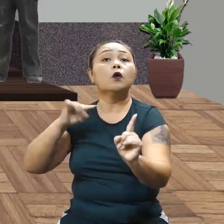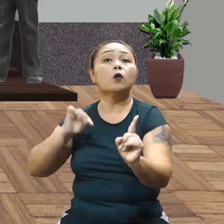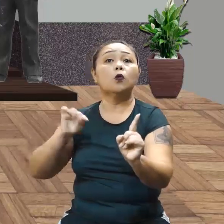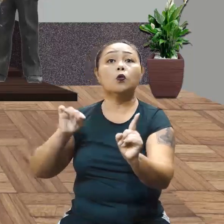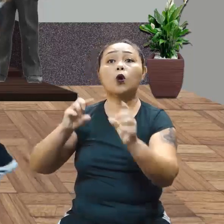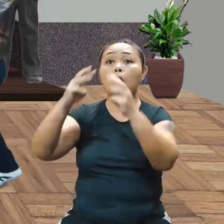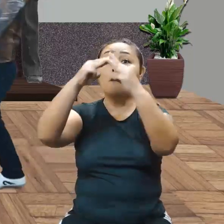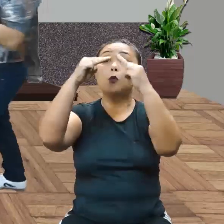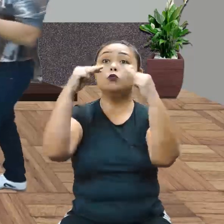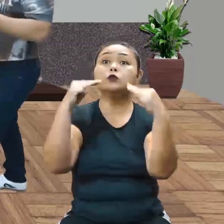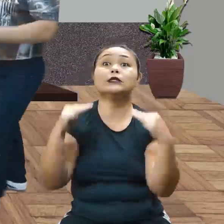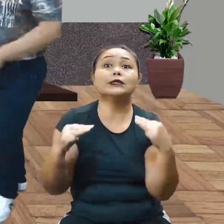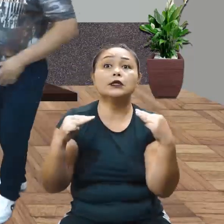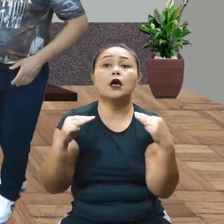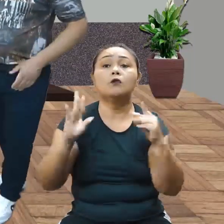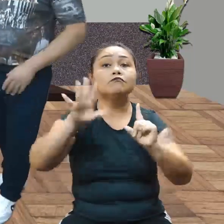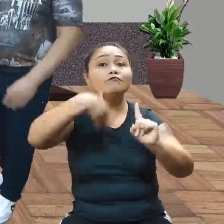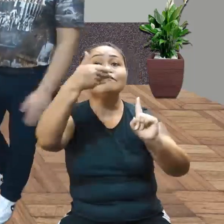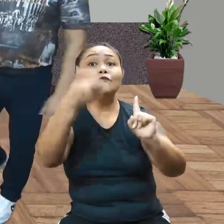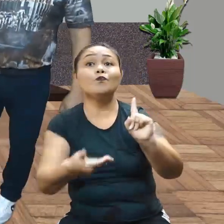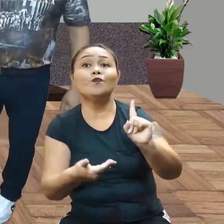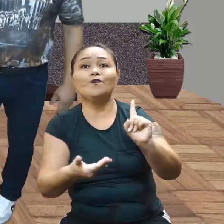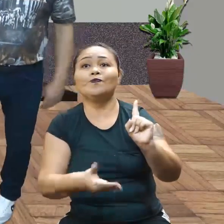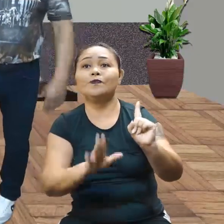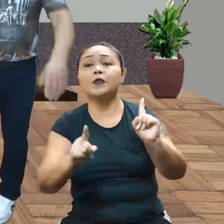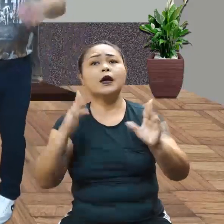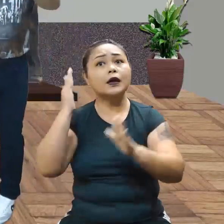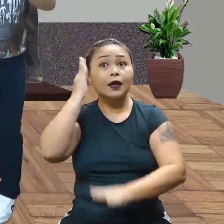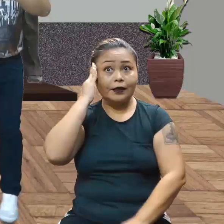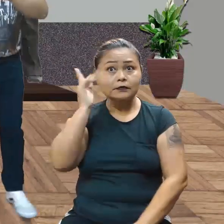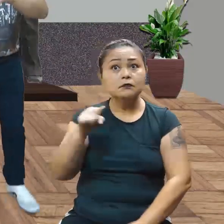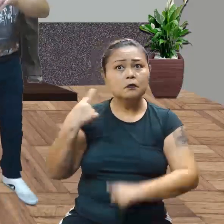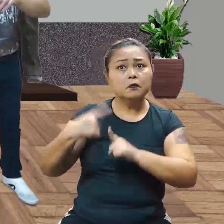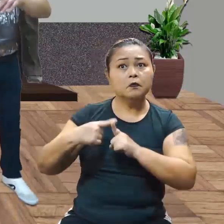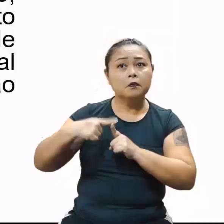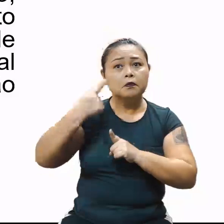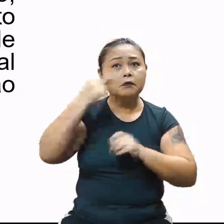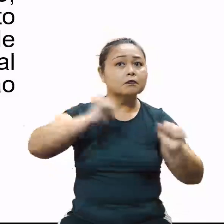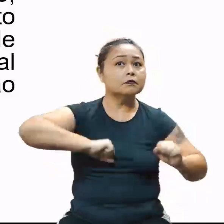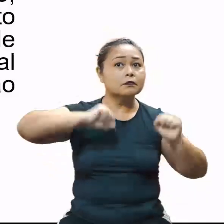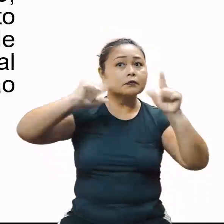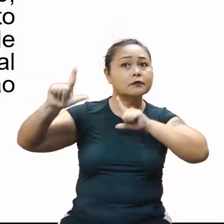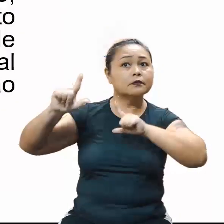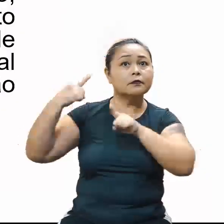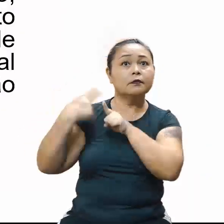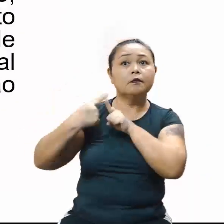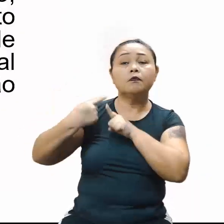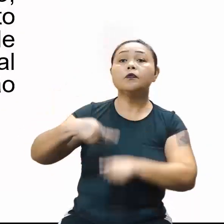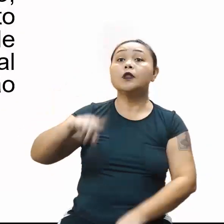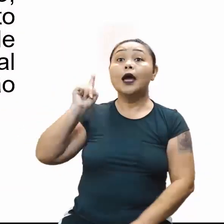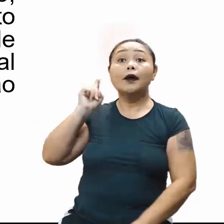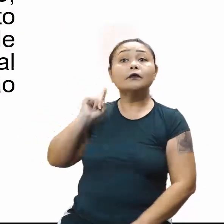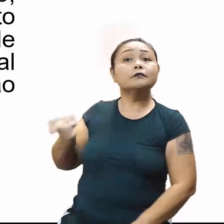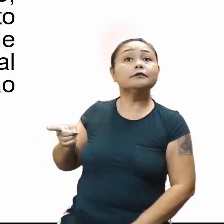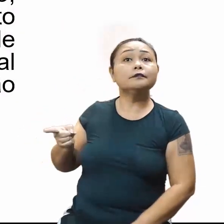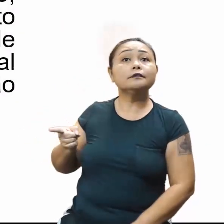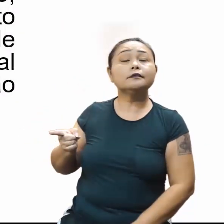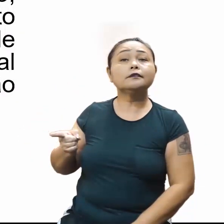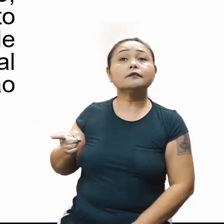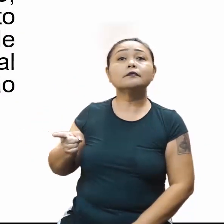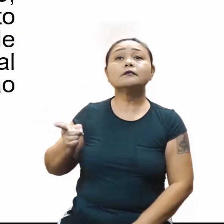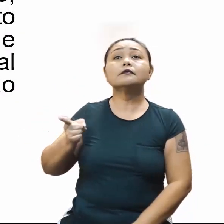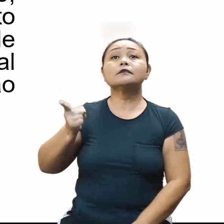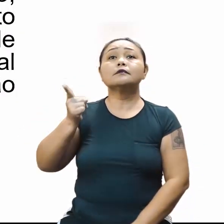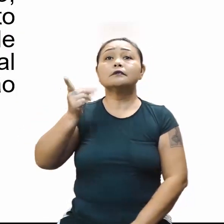aqui museu homenageando Rondon. Sabe por quê? Na tela para vocês aí. Porque o Rondon, ele